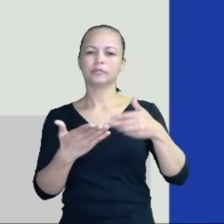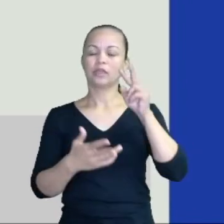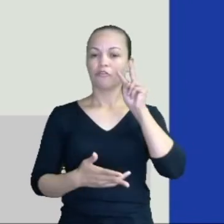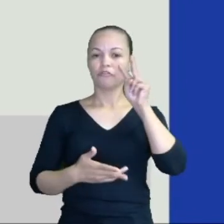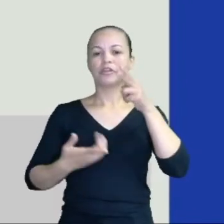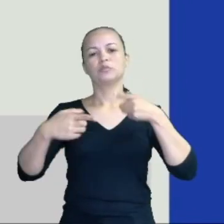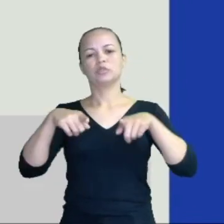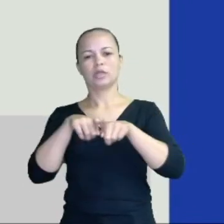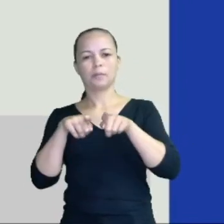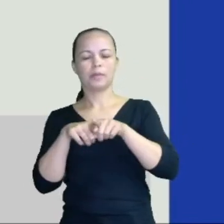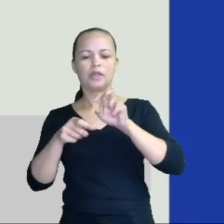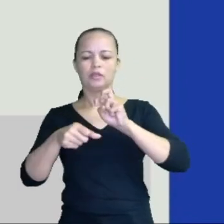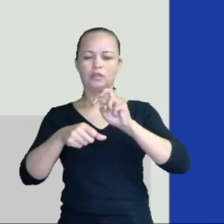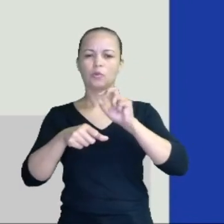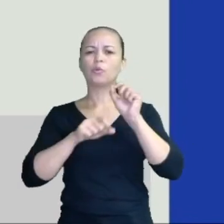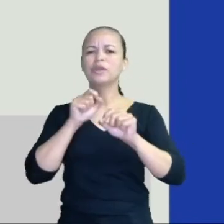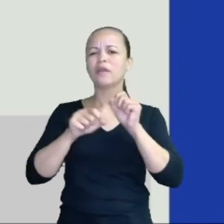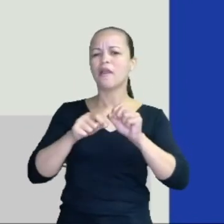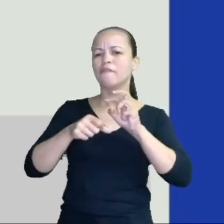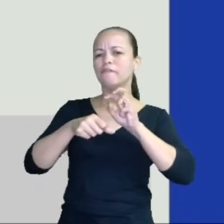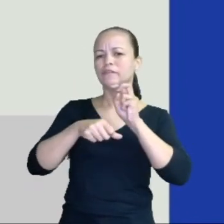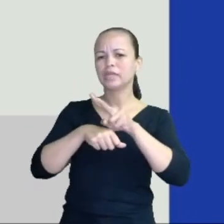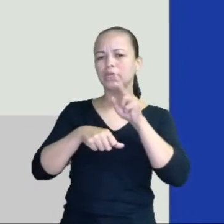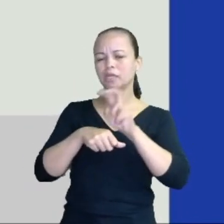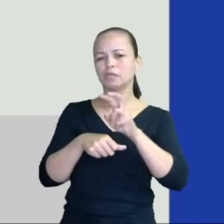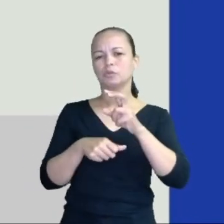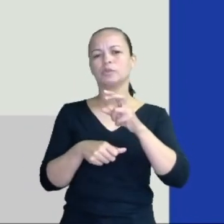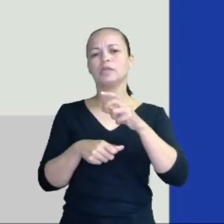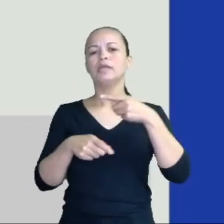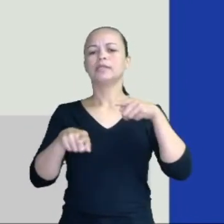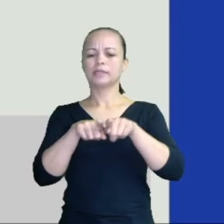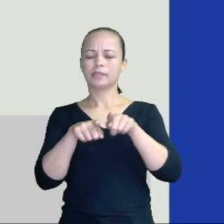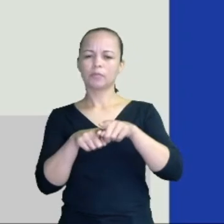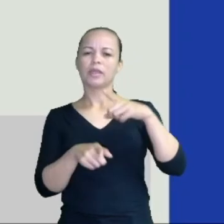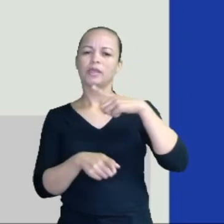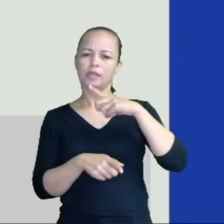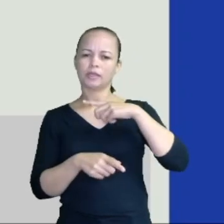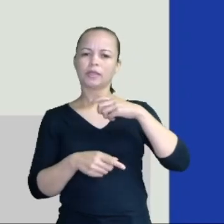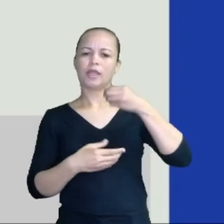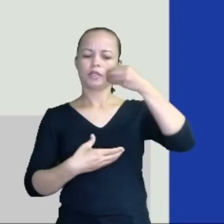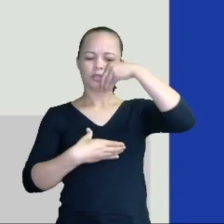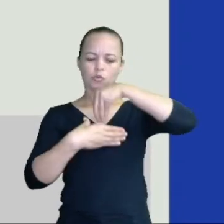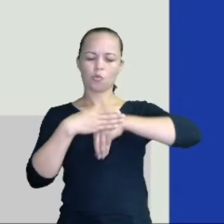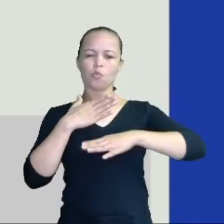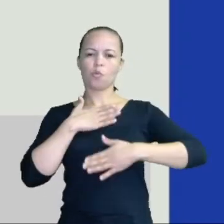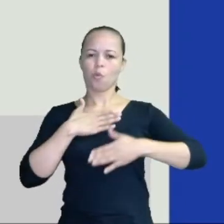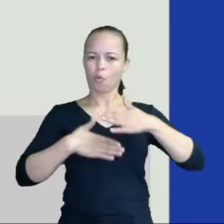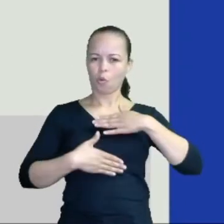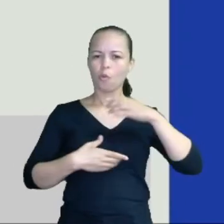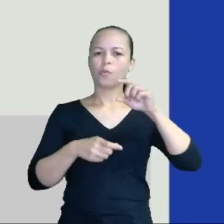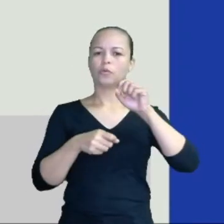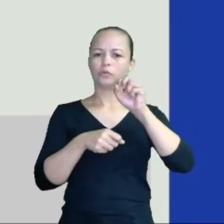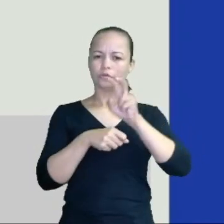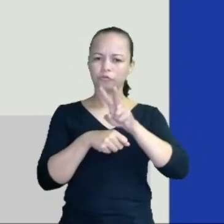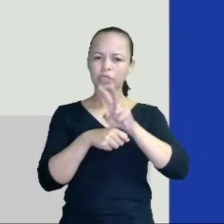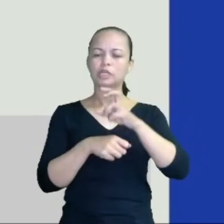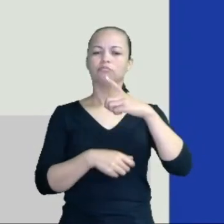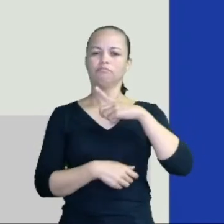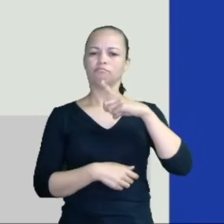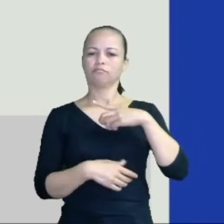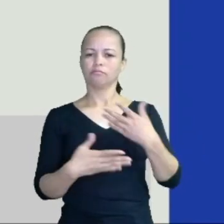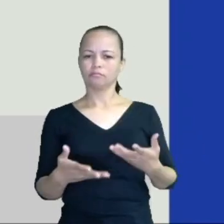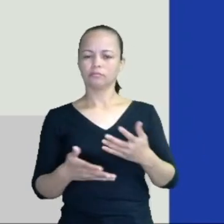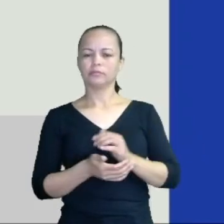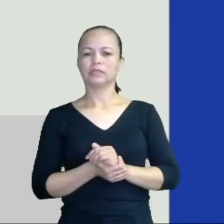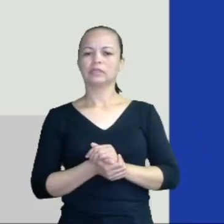Vimos também que há vírus no nosso corpo, né, que mora no nosso corpo, vive nele. Nós também aprendemos sobre doenças